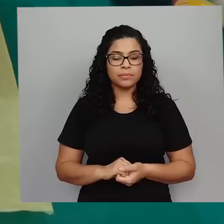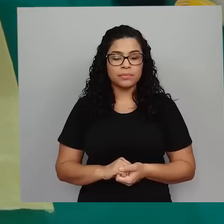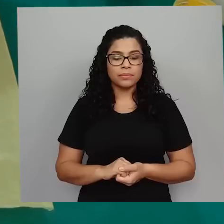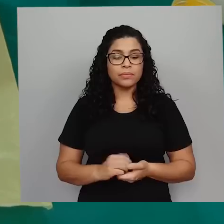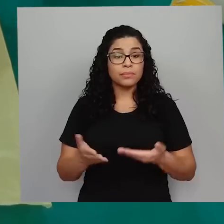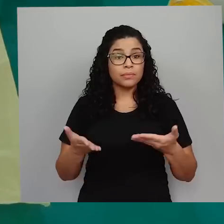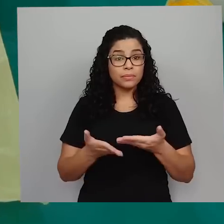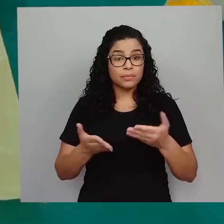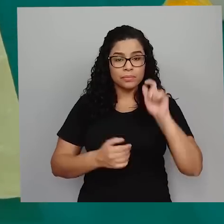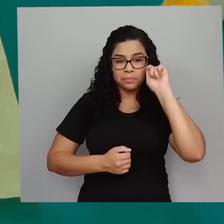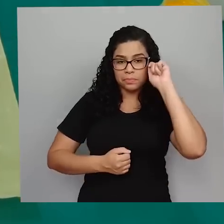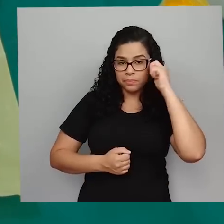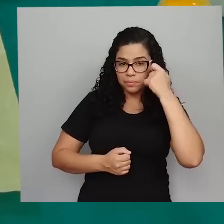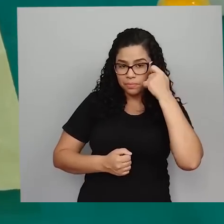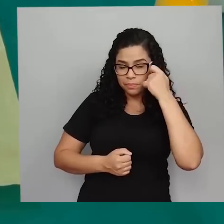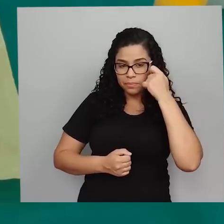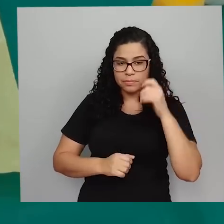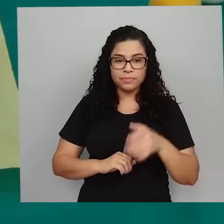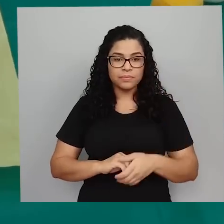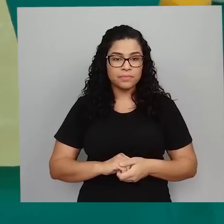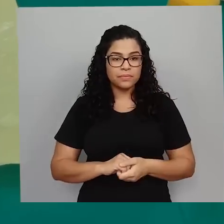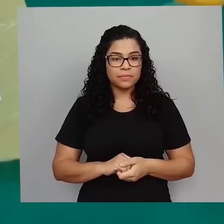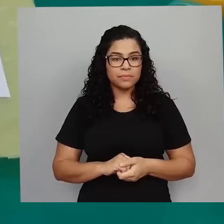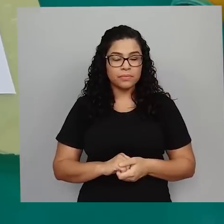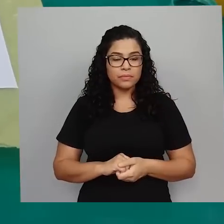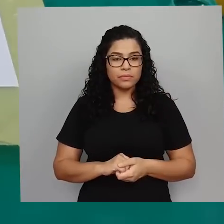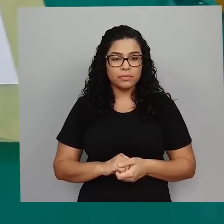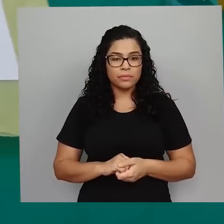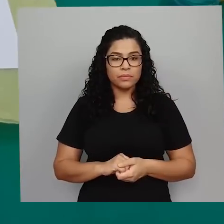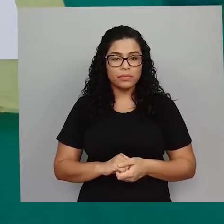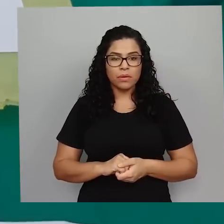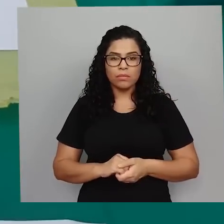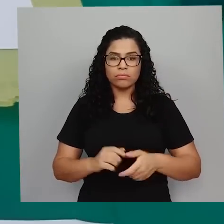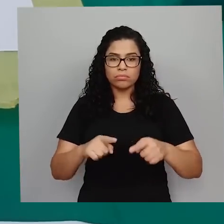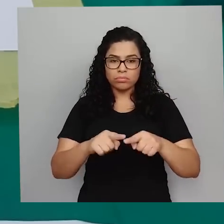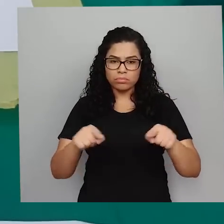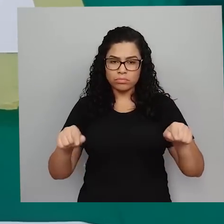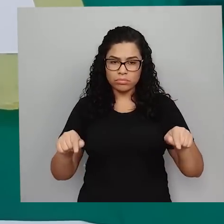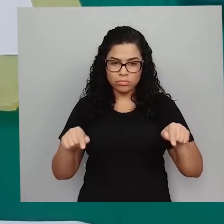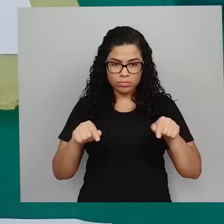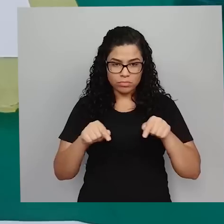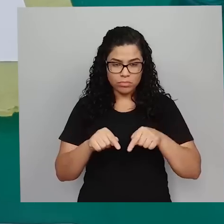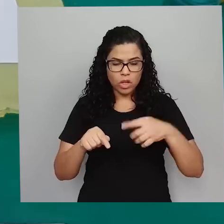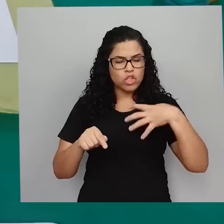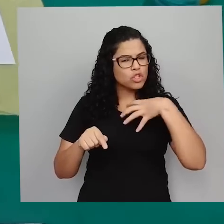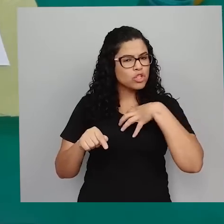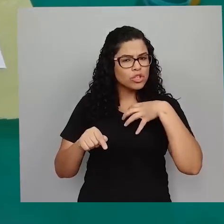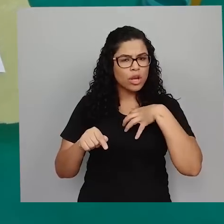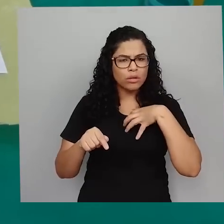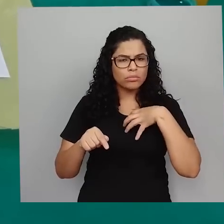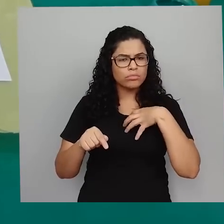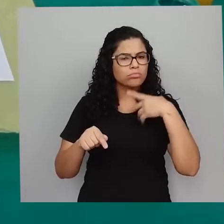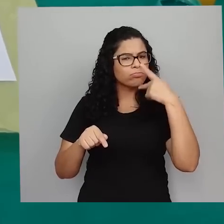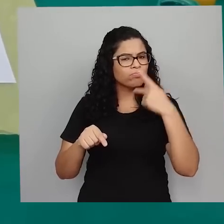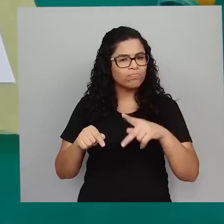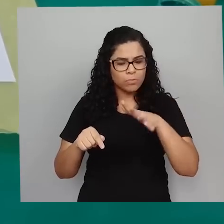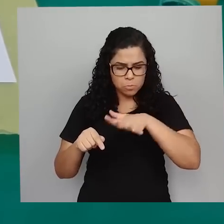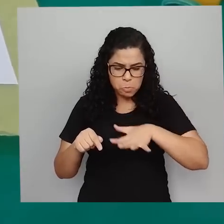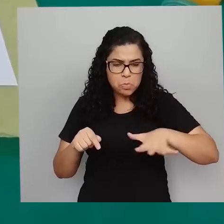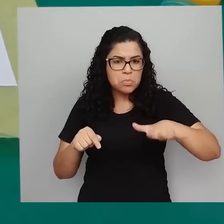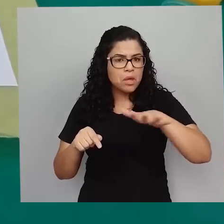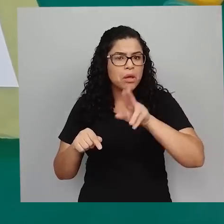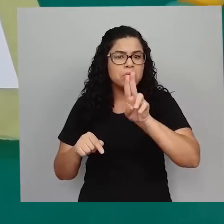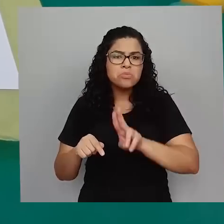Um pouquinho de água preta aqui. Vai colocando, tá? Do jeito que quiser.